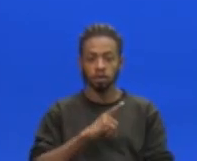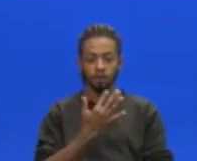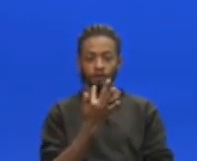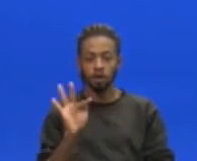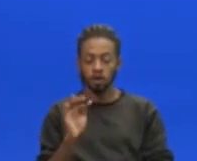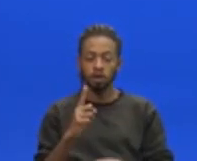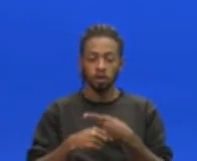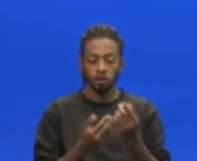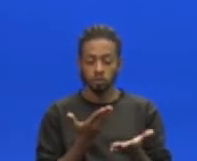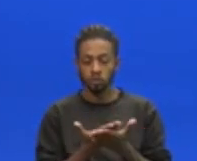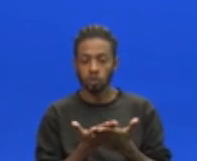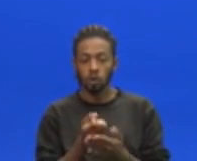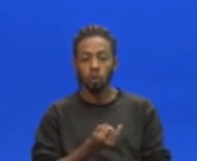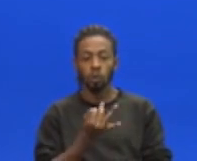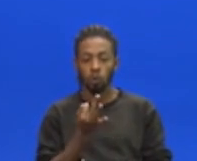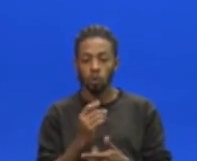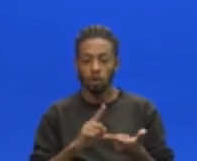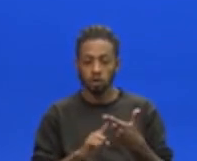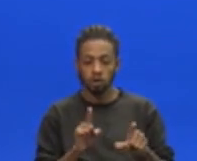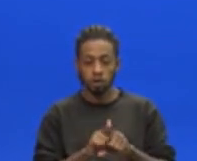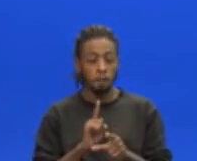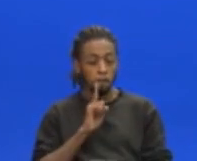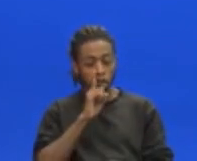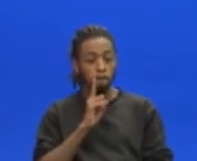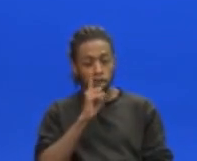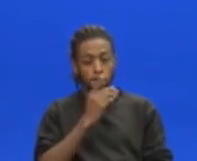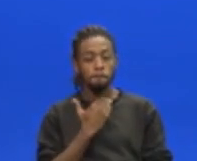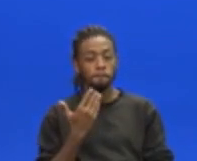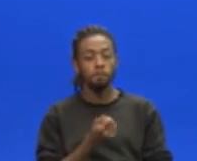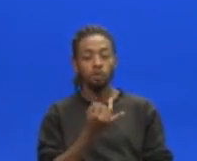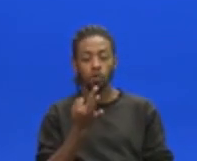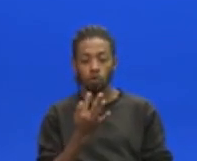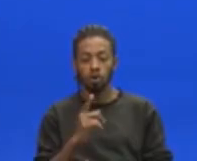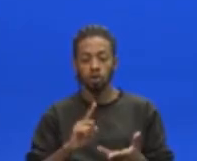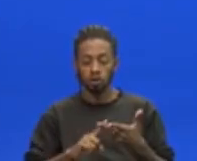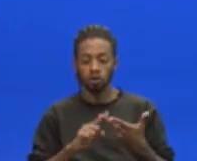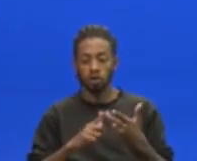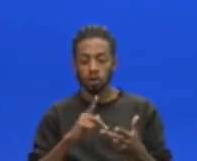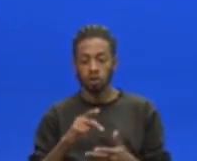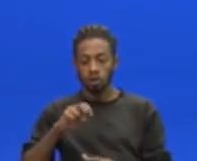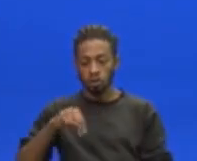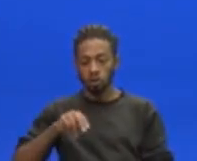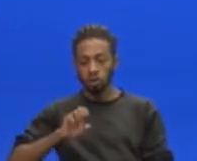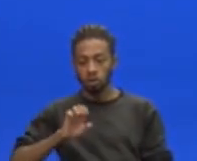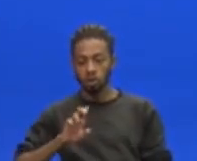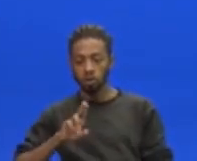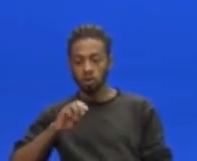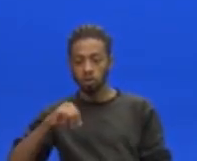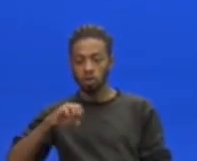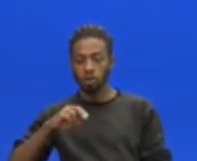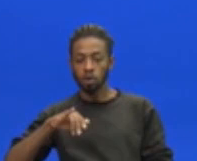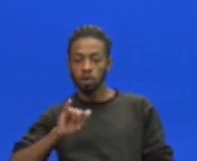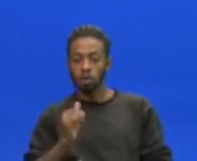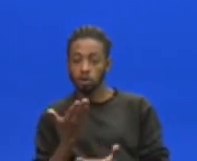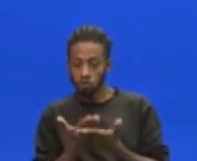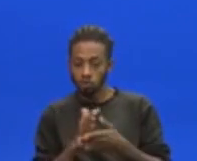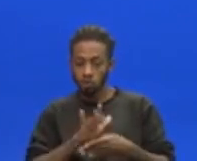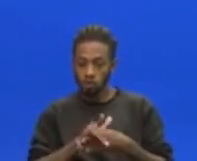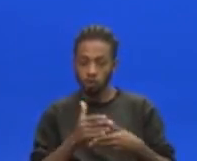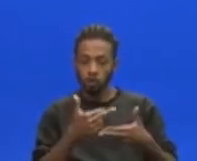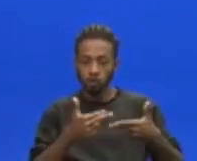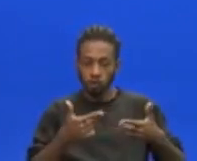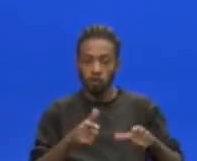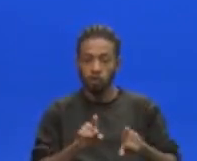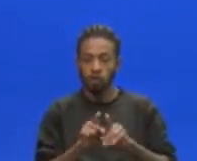a quantidade, a gravidade de pneumonias, também na mesma localidade. Então, ele estudou as doenças, tuberculose,